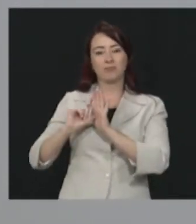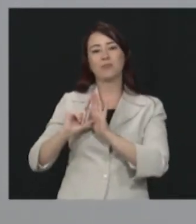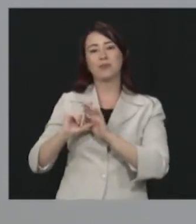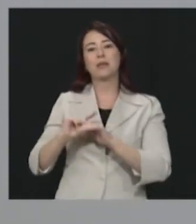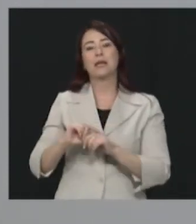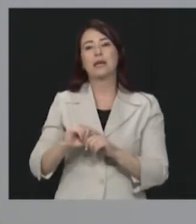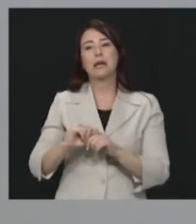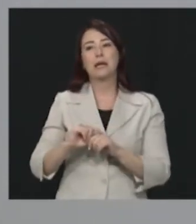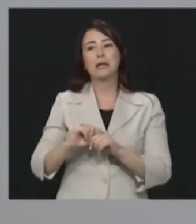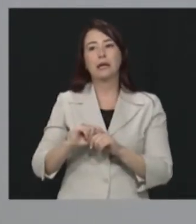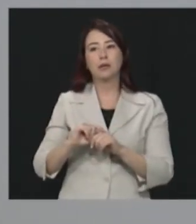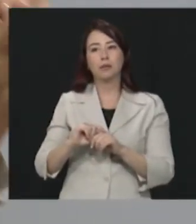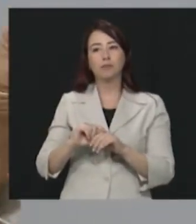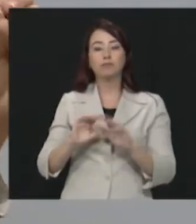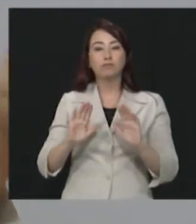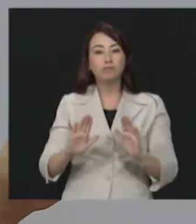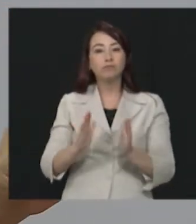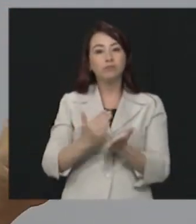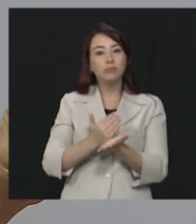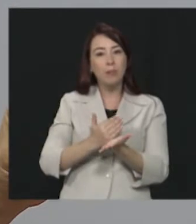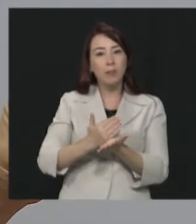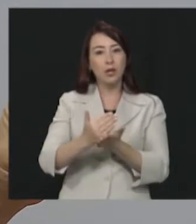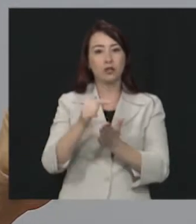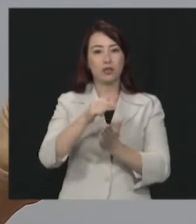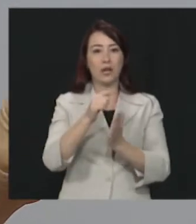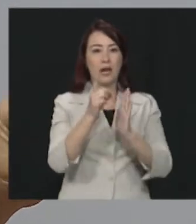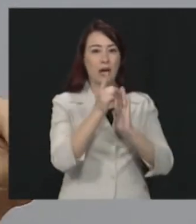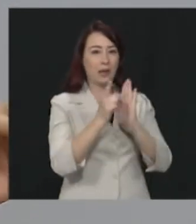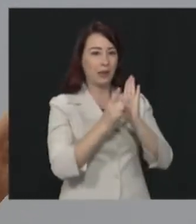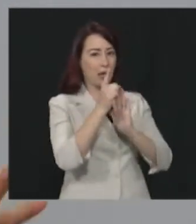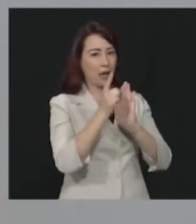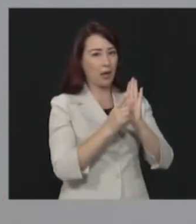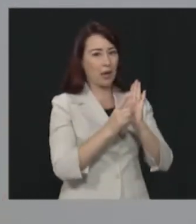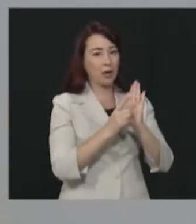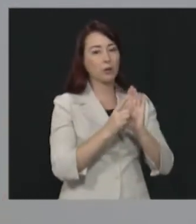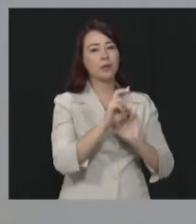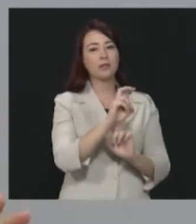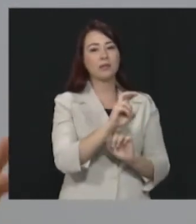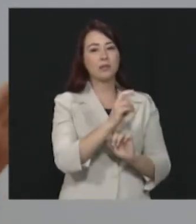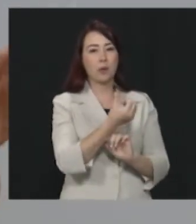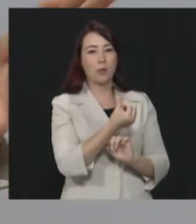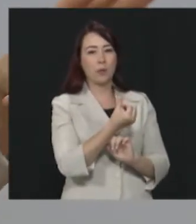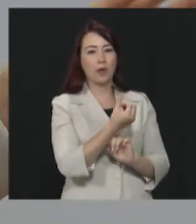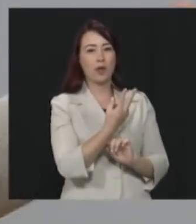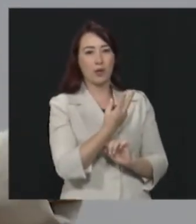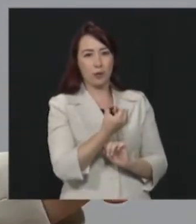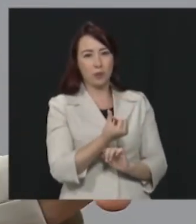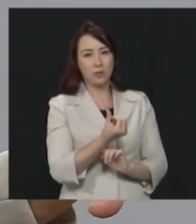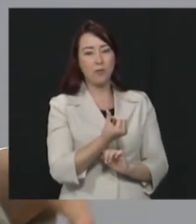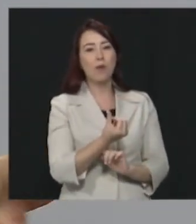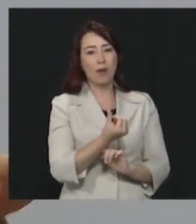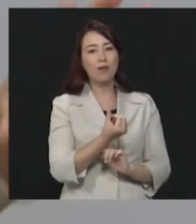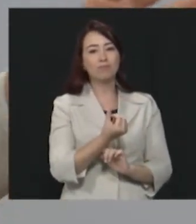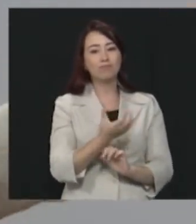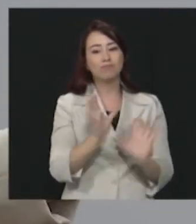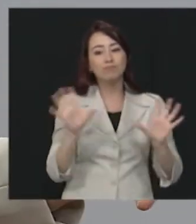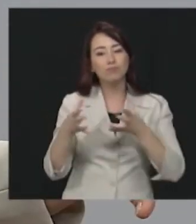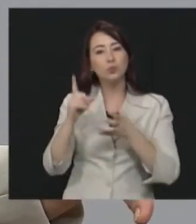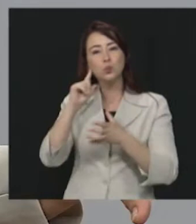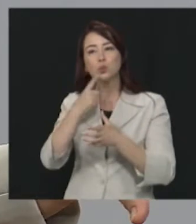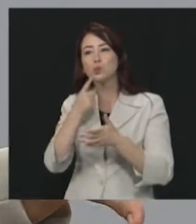anteriormente. A partir do decreto 5626, os surdos conquistam